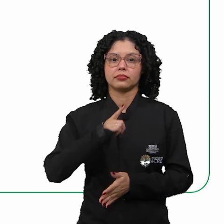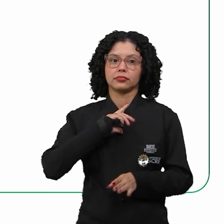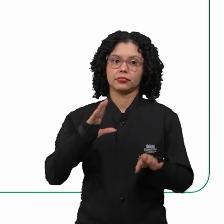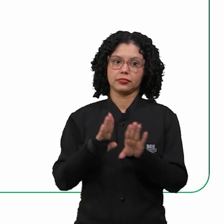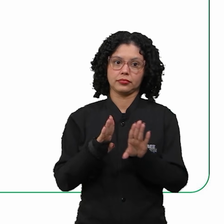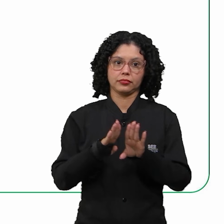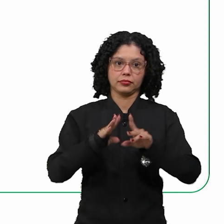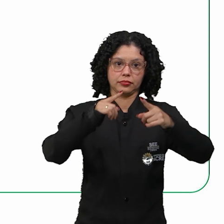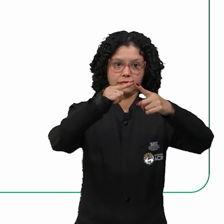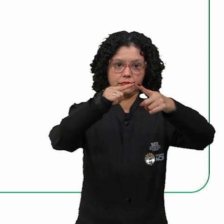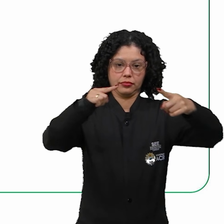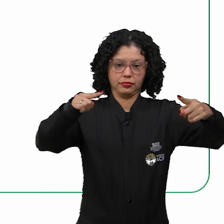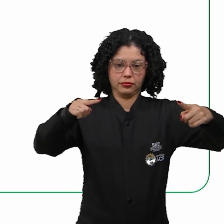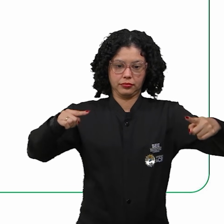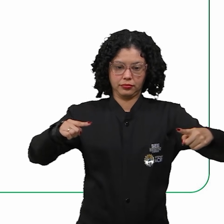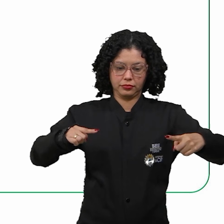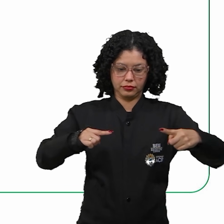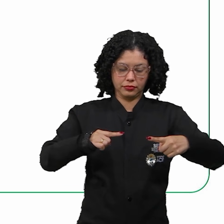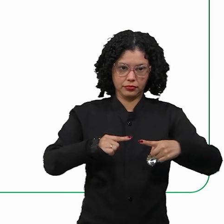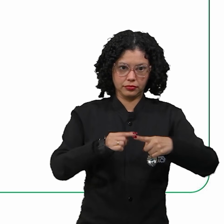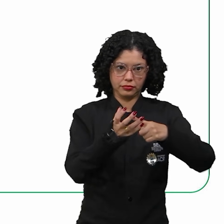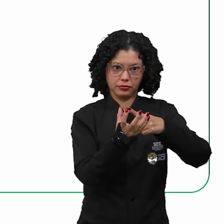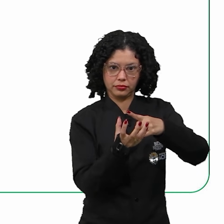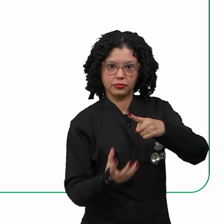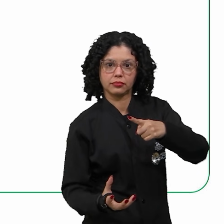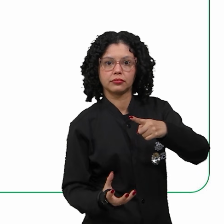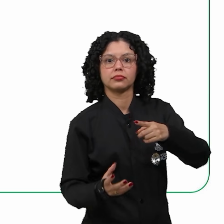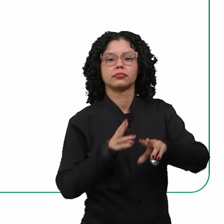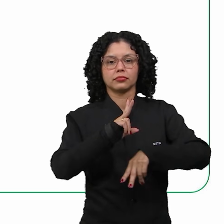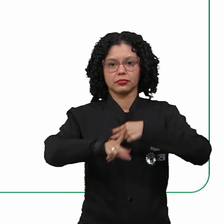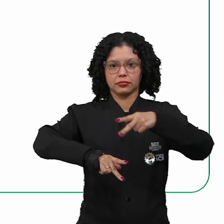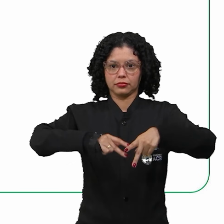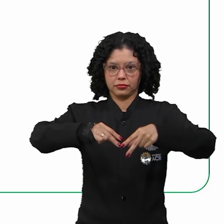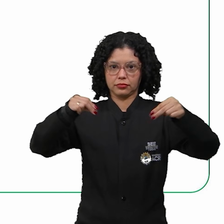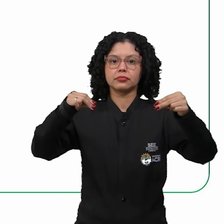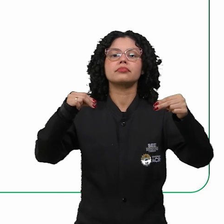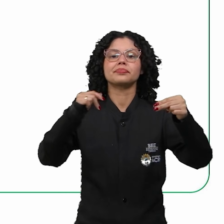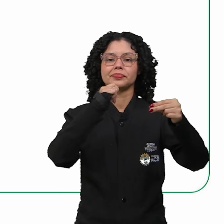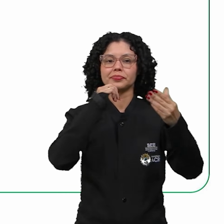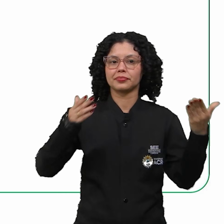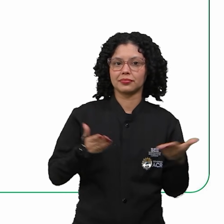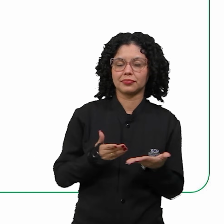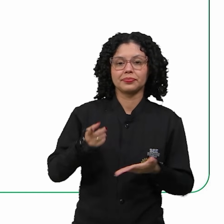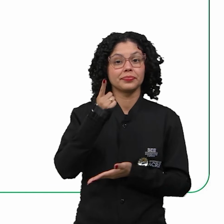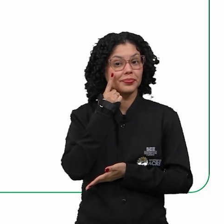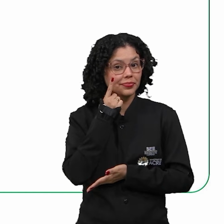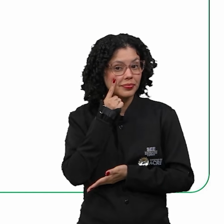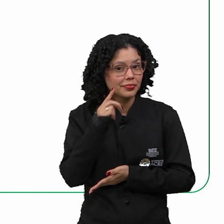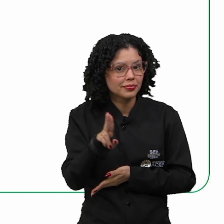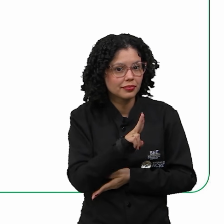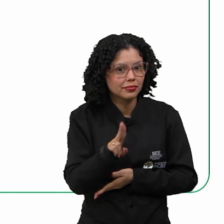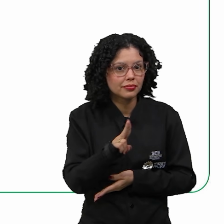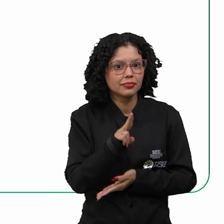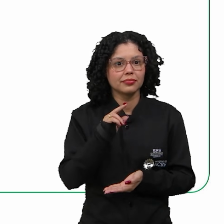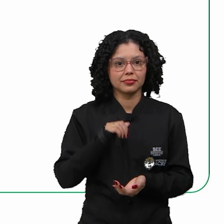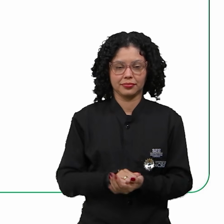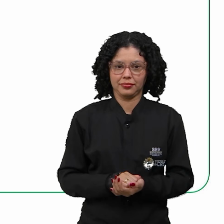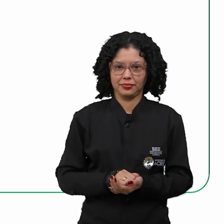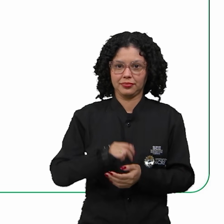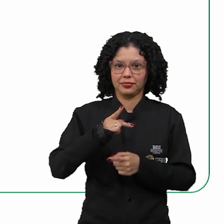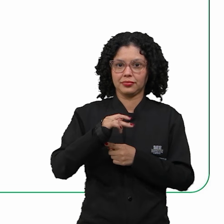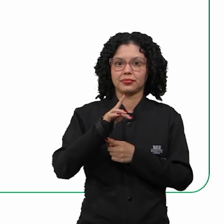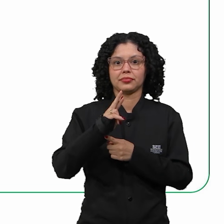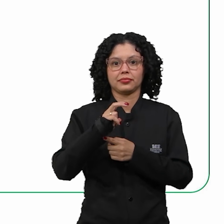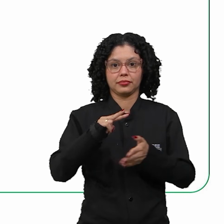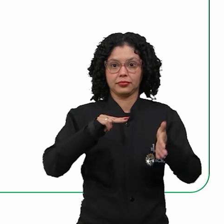aqui, por último, uma caixa de presente que agora eu vou lhe falar. O nome dela é prisma